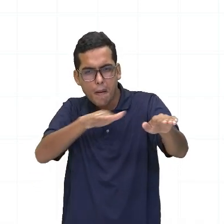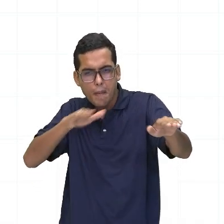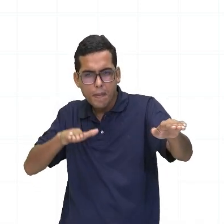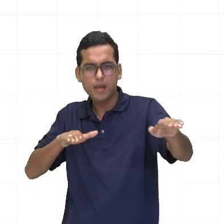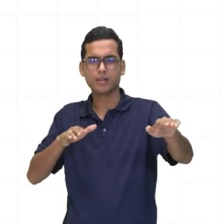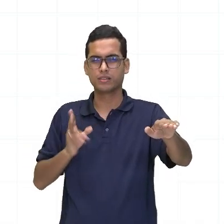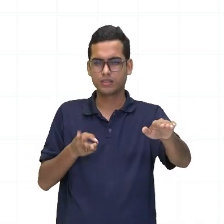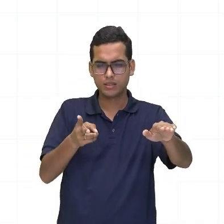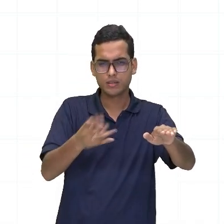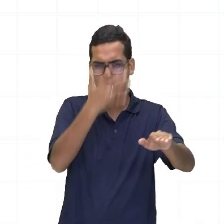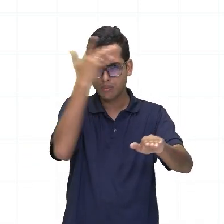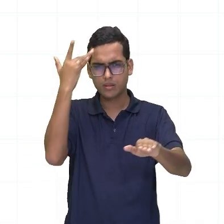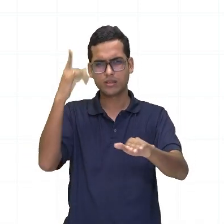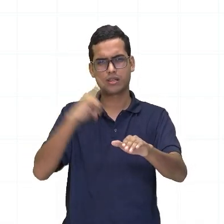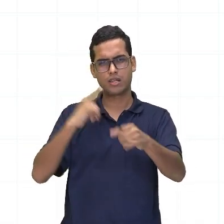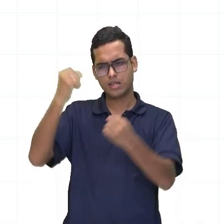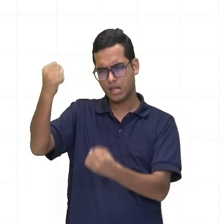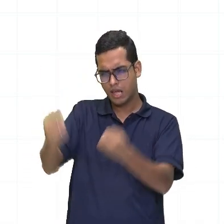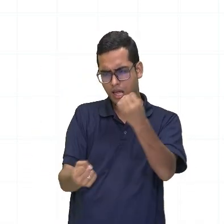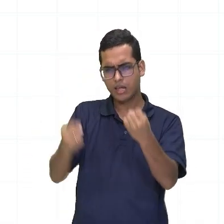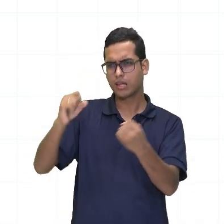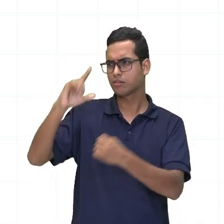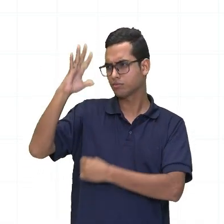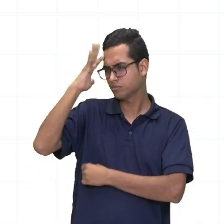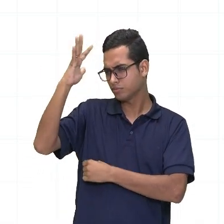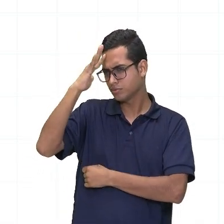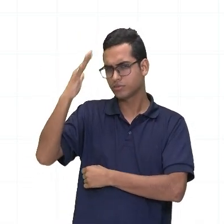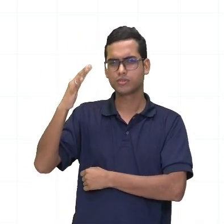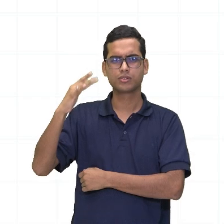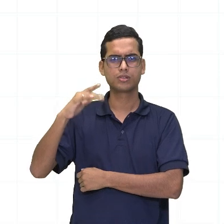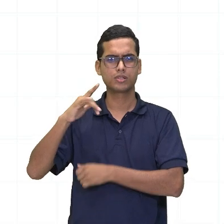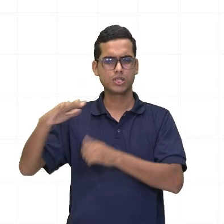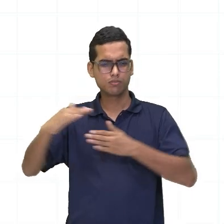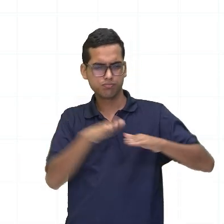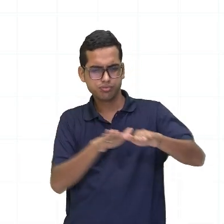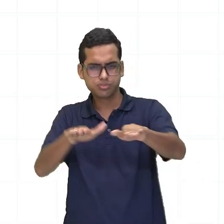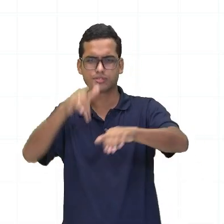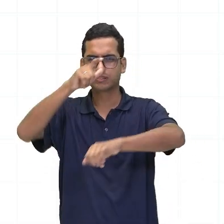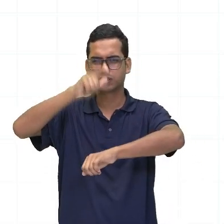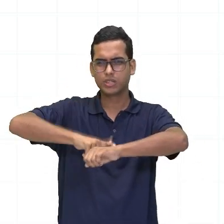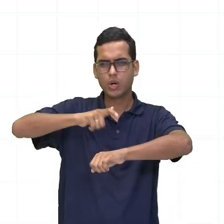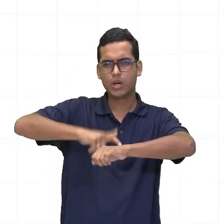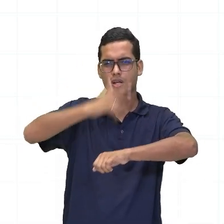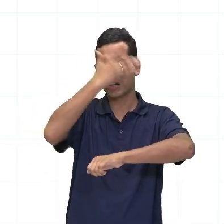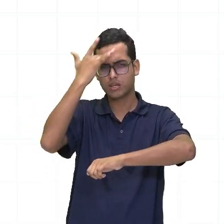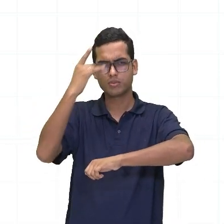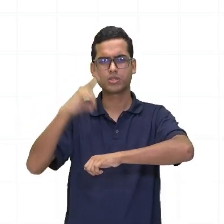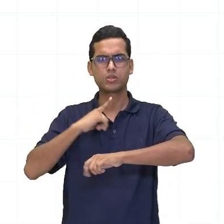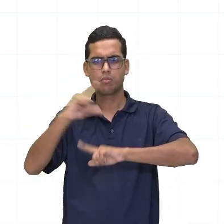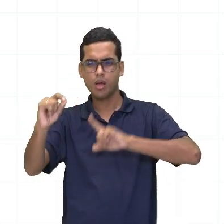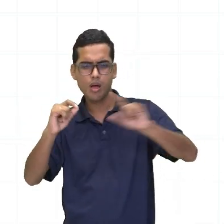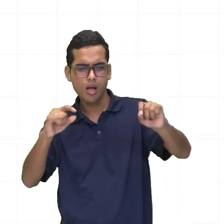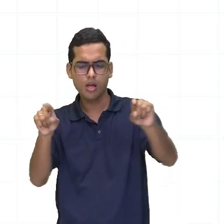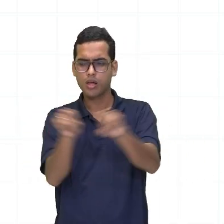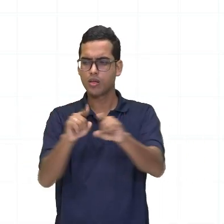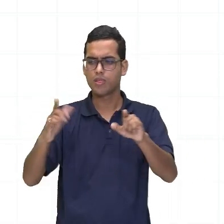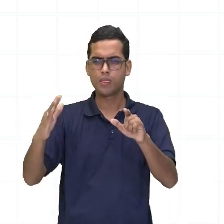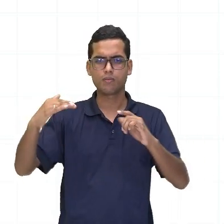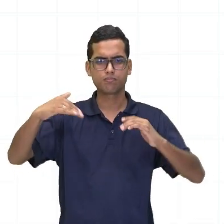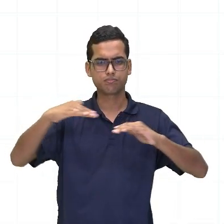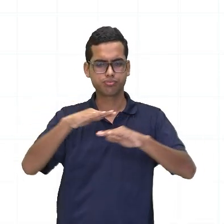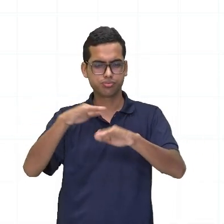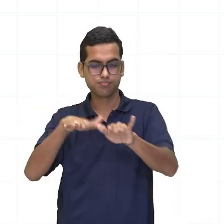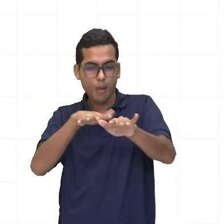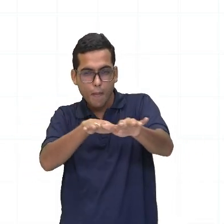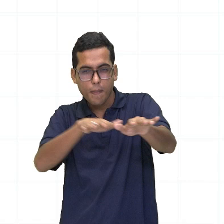cada pessoa tendo um automóvel, indo às ruas, né, em horários de pico, vão gerar aí esses engarrafamentos. A